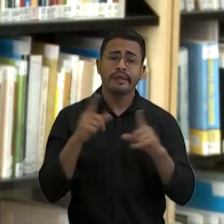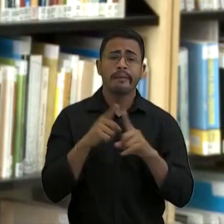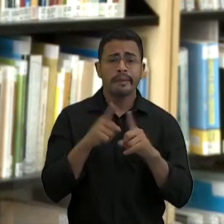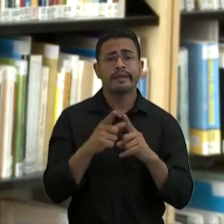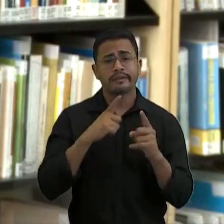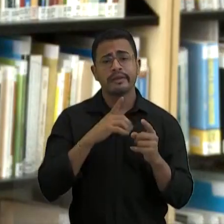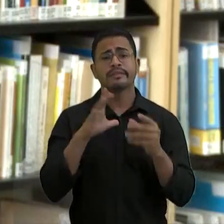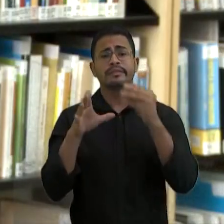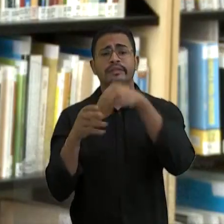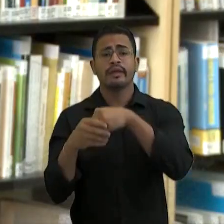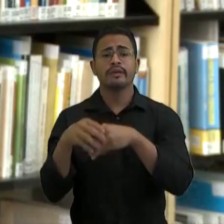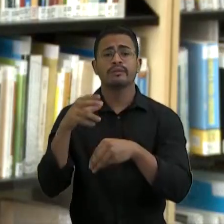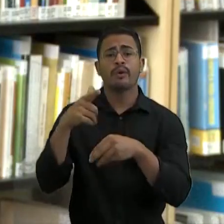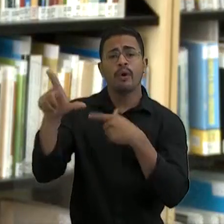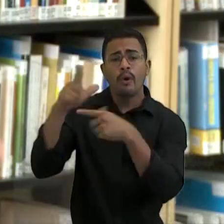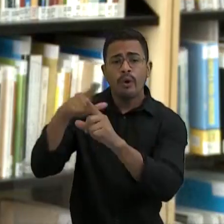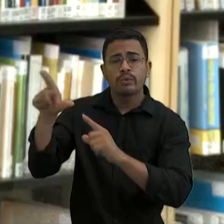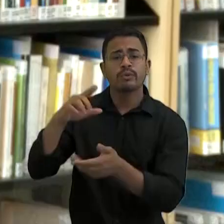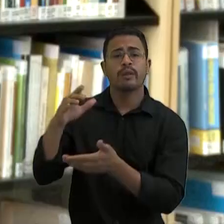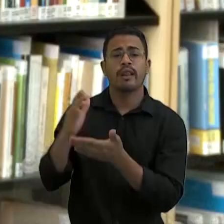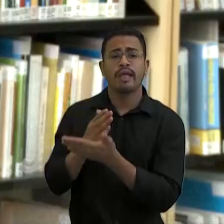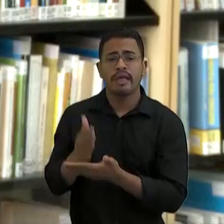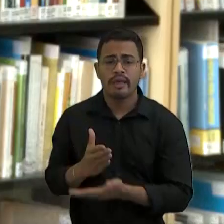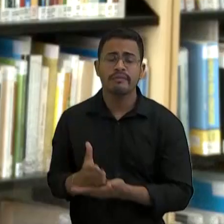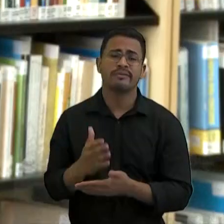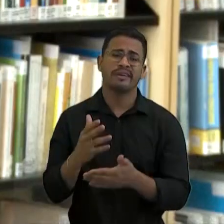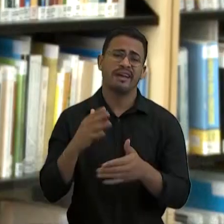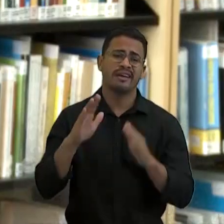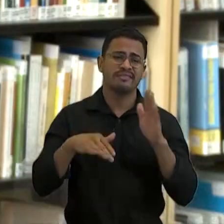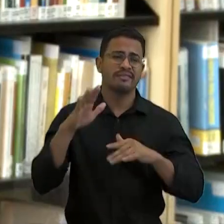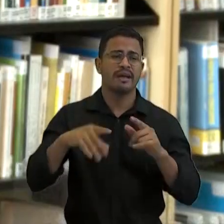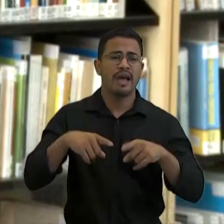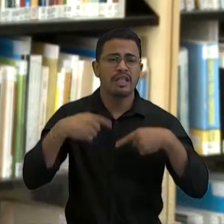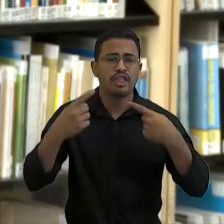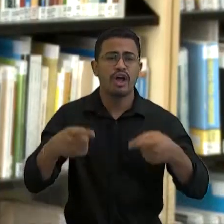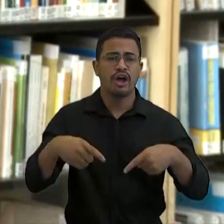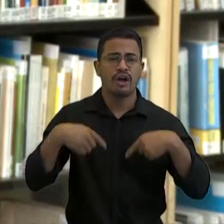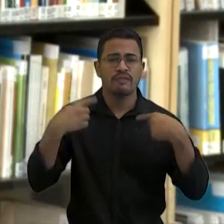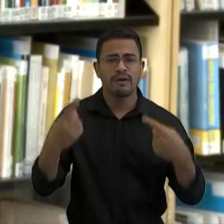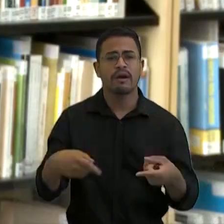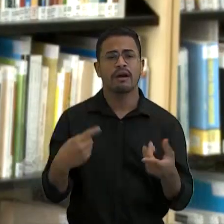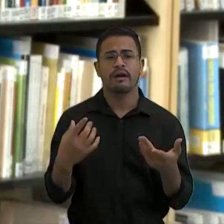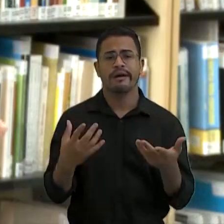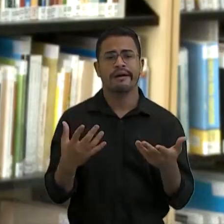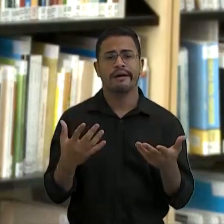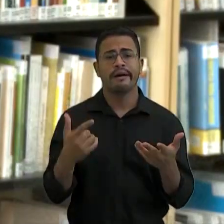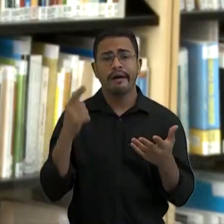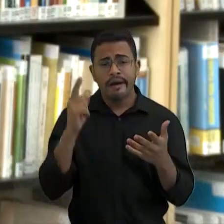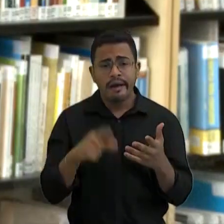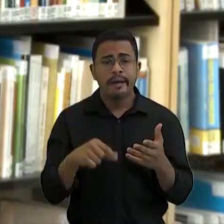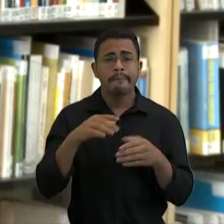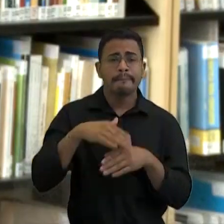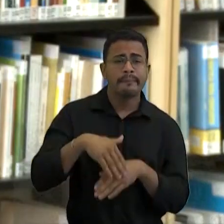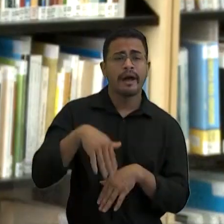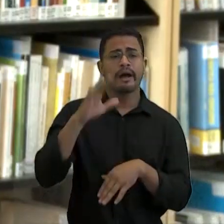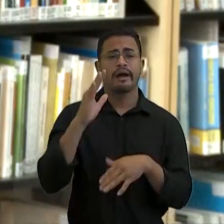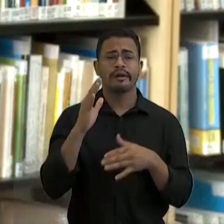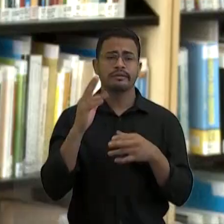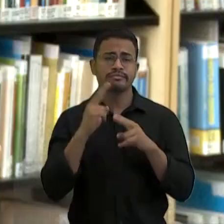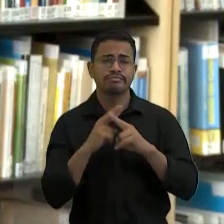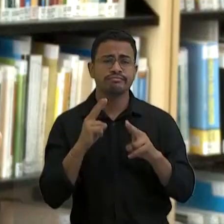nos outros, e que são renovados aí pelo modo mais sutil, mais